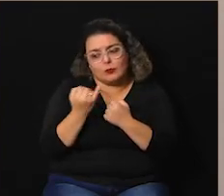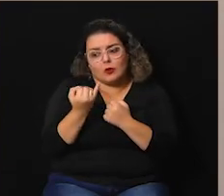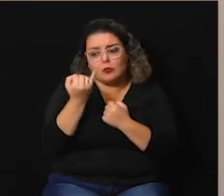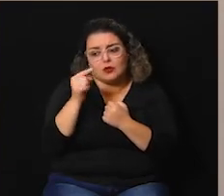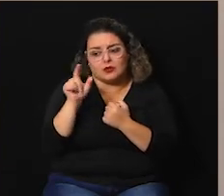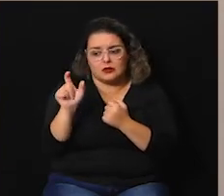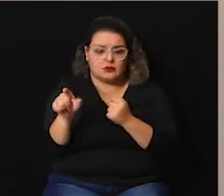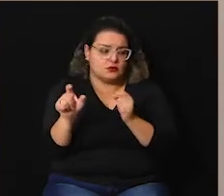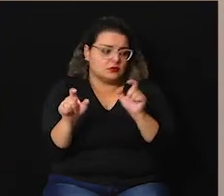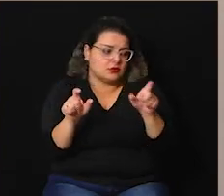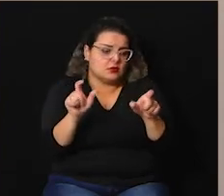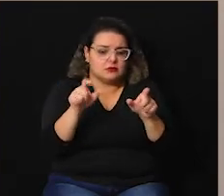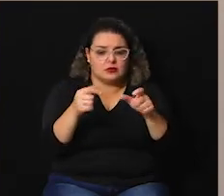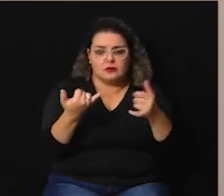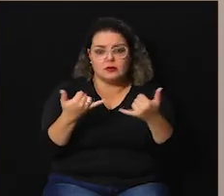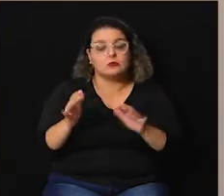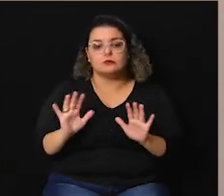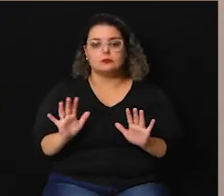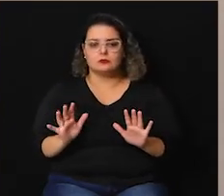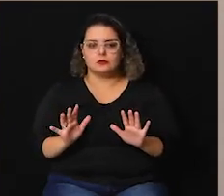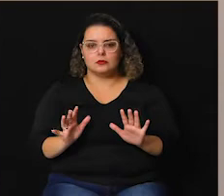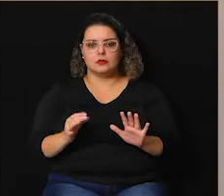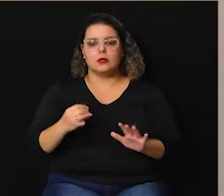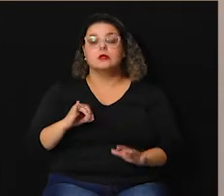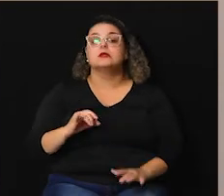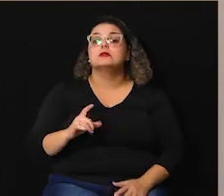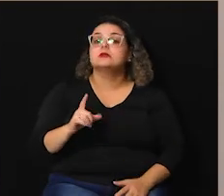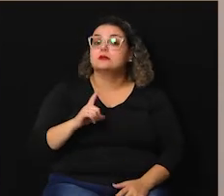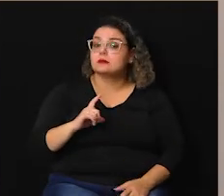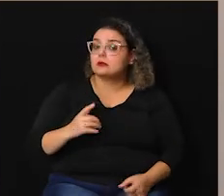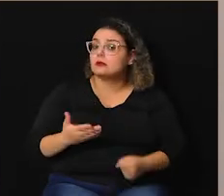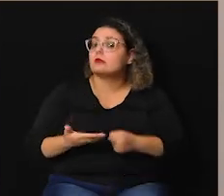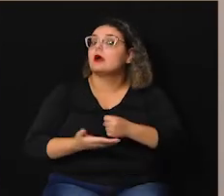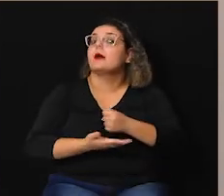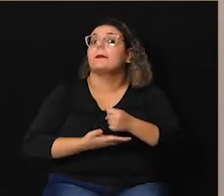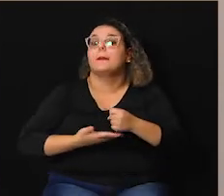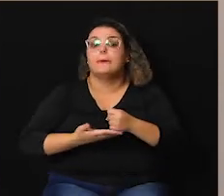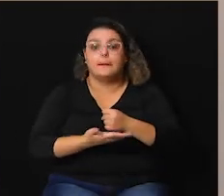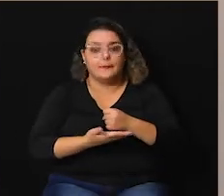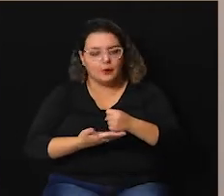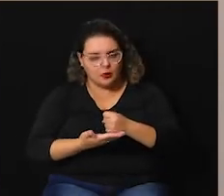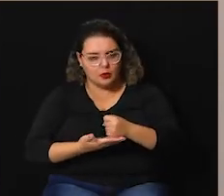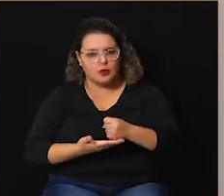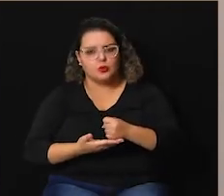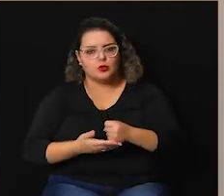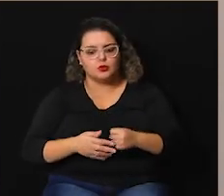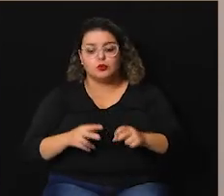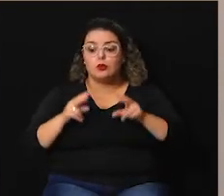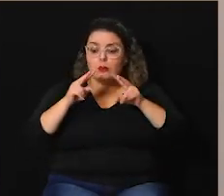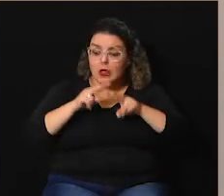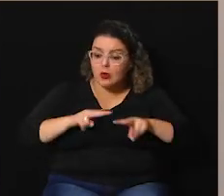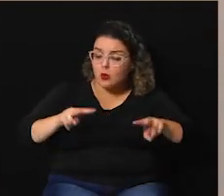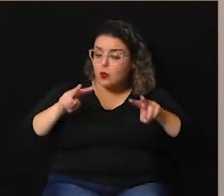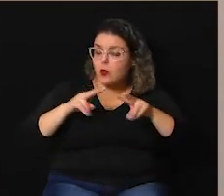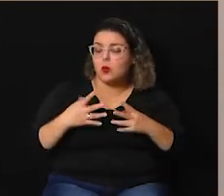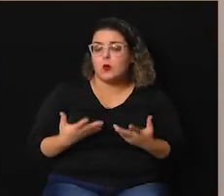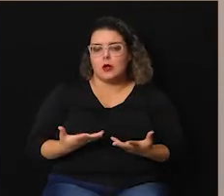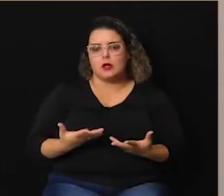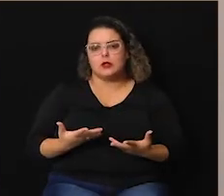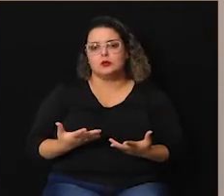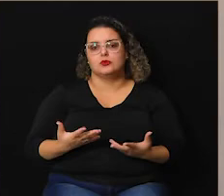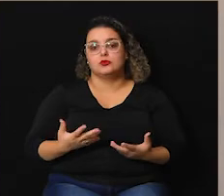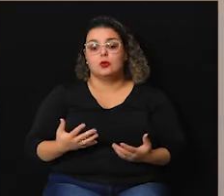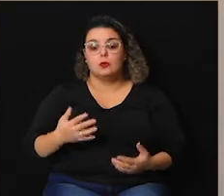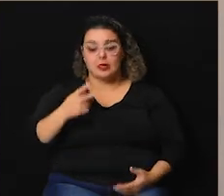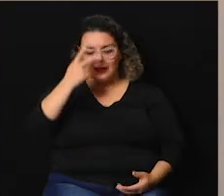que é trabalhada na psicoterapia. Se eu tenho um bom embasamento da minha apropriação, do olhar sobre a